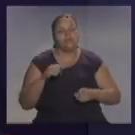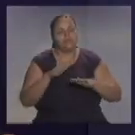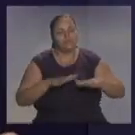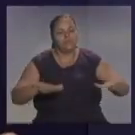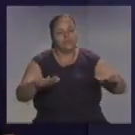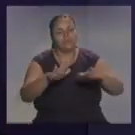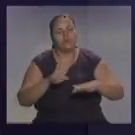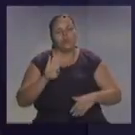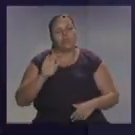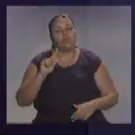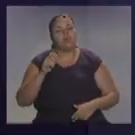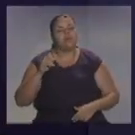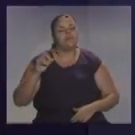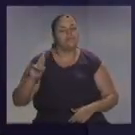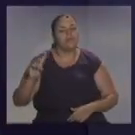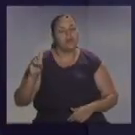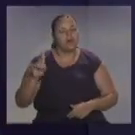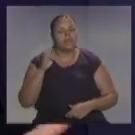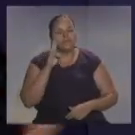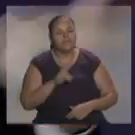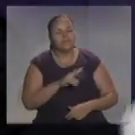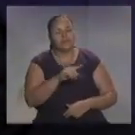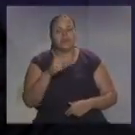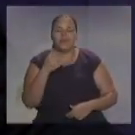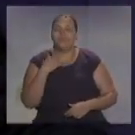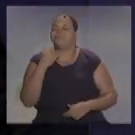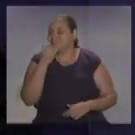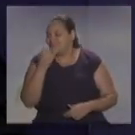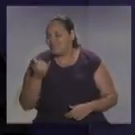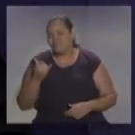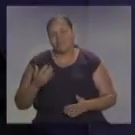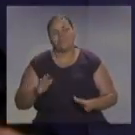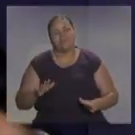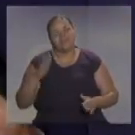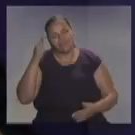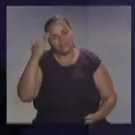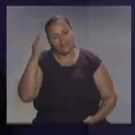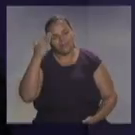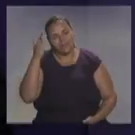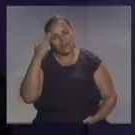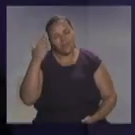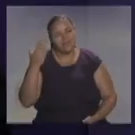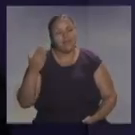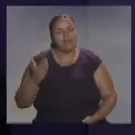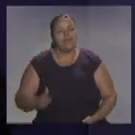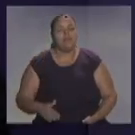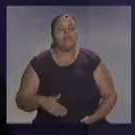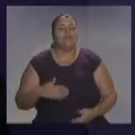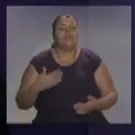Boulevard Olímpico, onde eu fiquei assim, tive que pedir desculpa, né? E a gente entendeu que foi